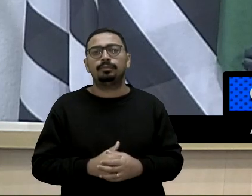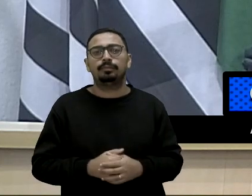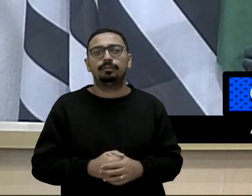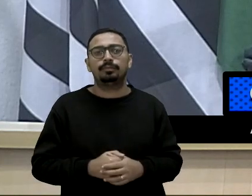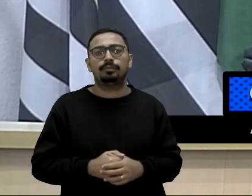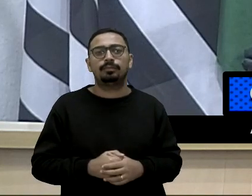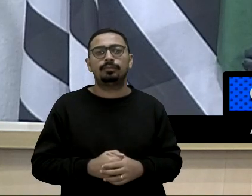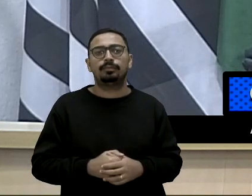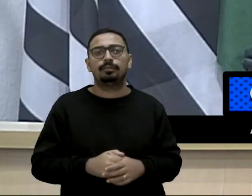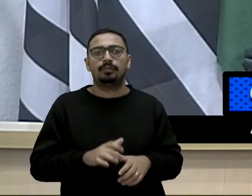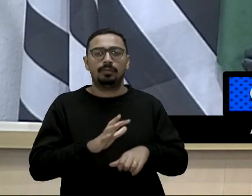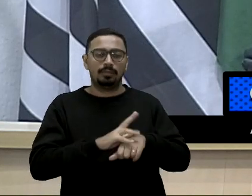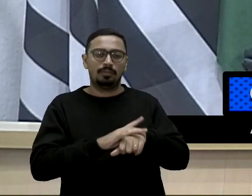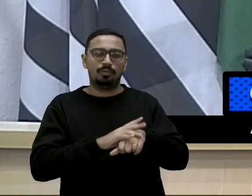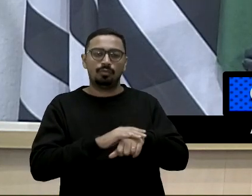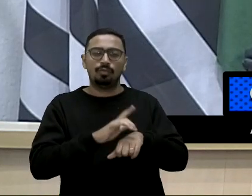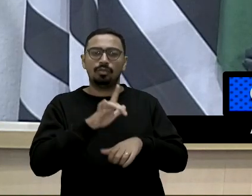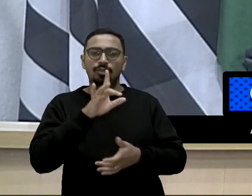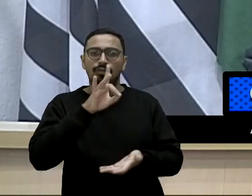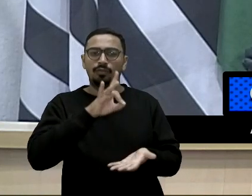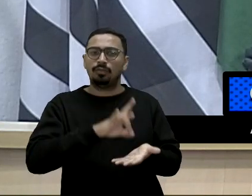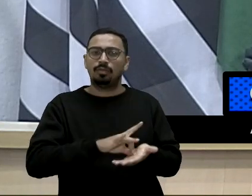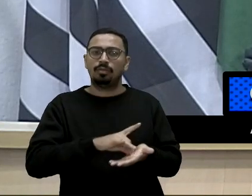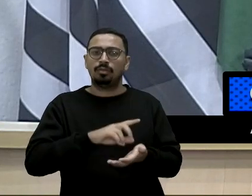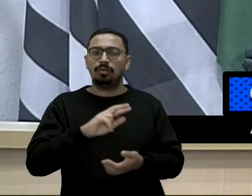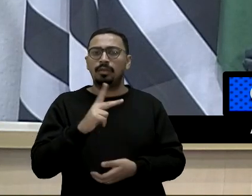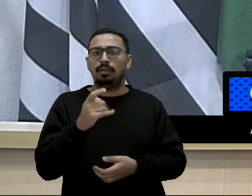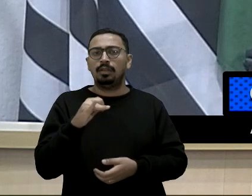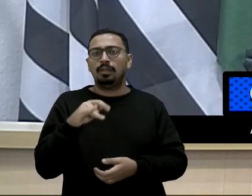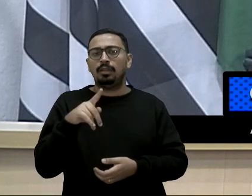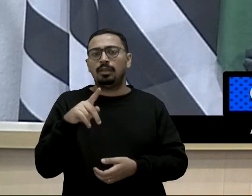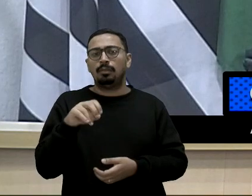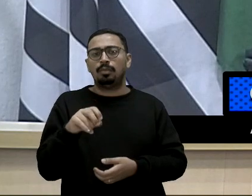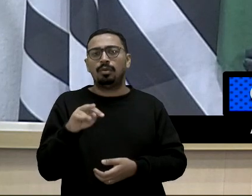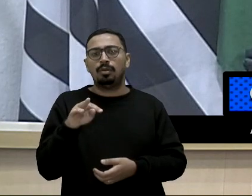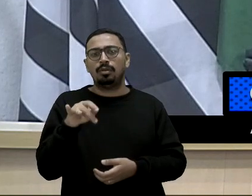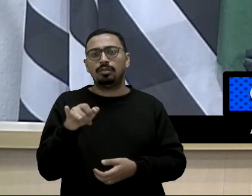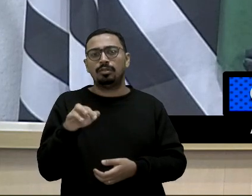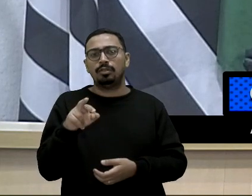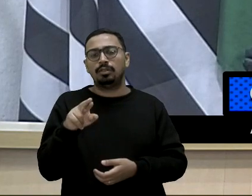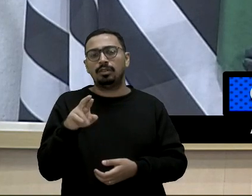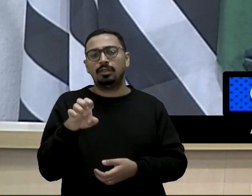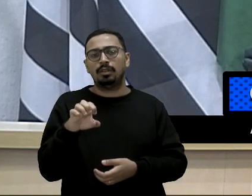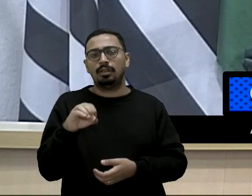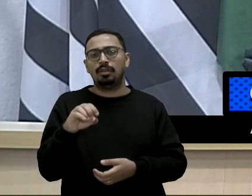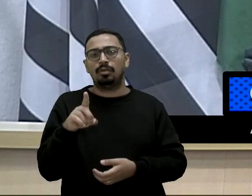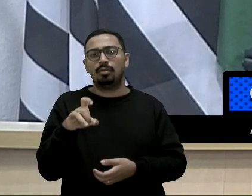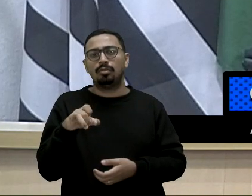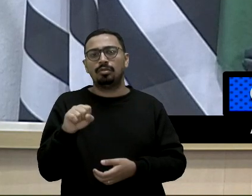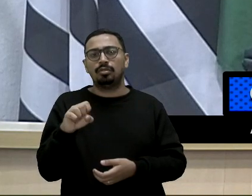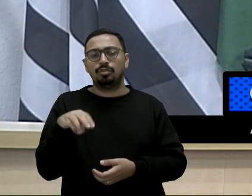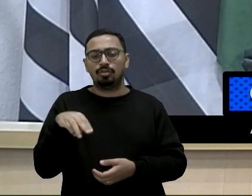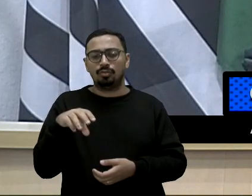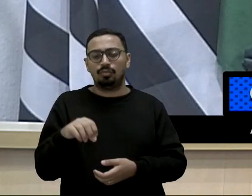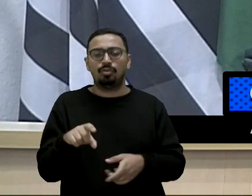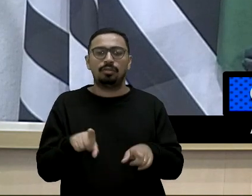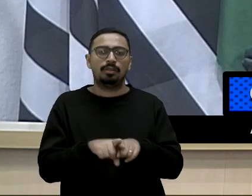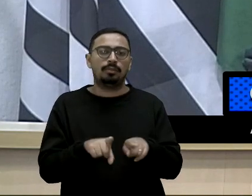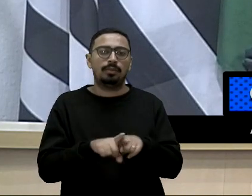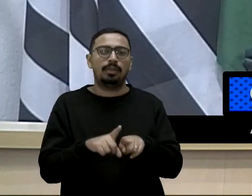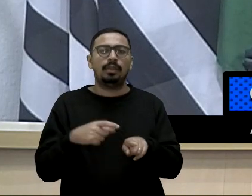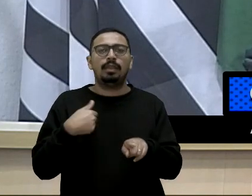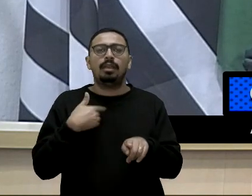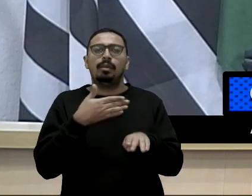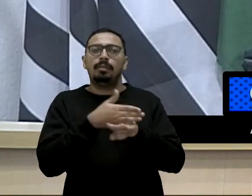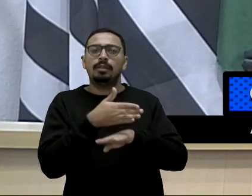de uma doença mesmo, que era o hipotireoidismo que eu tinha. E até eu fiz parte de um